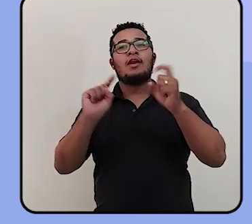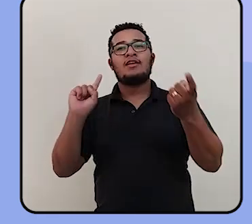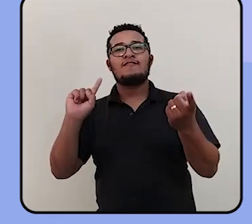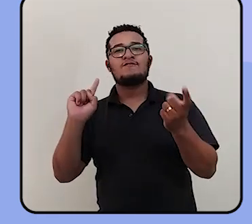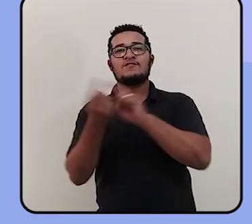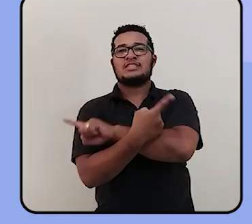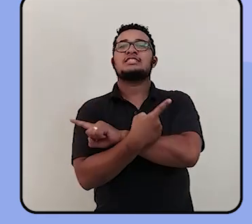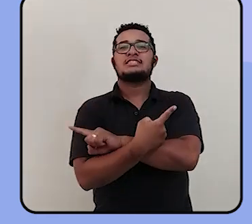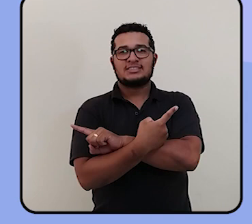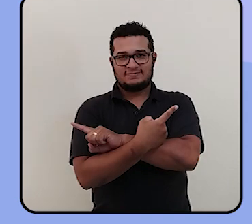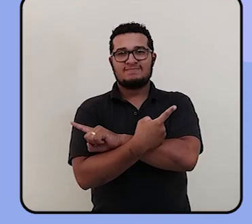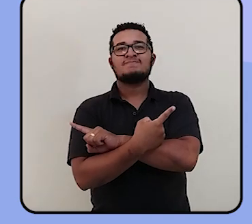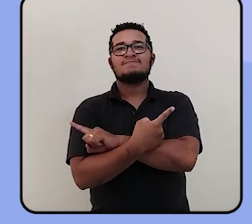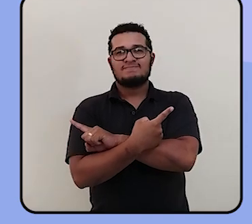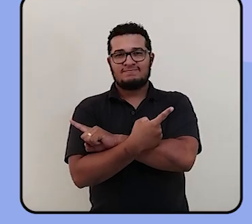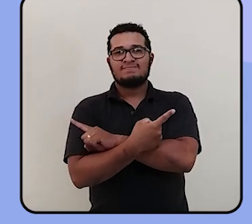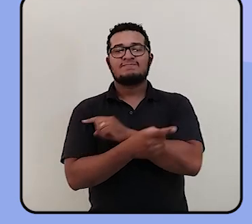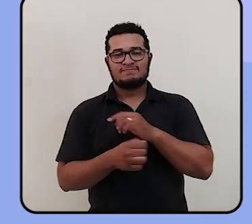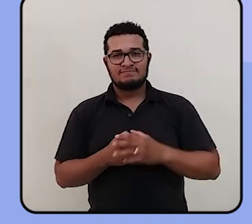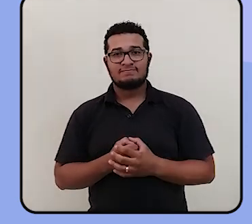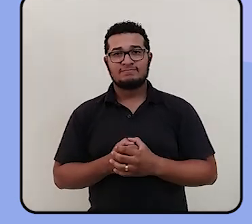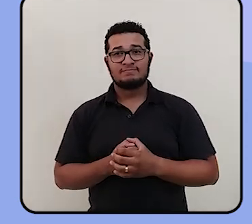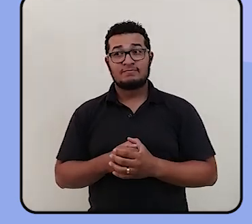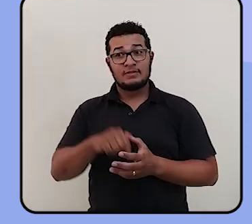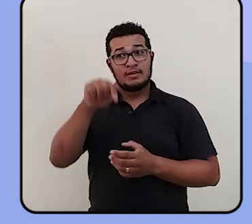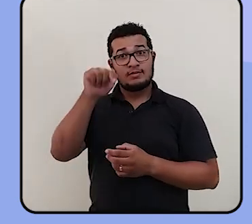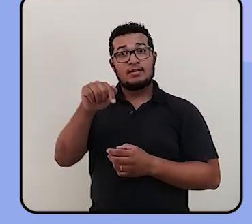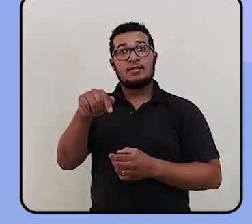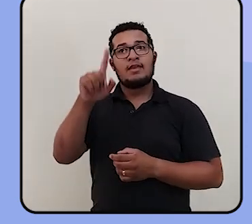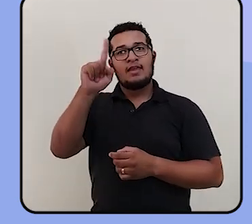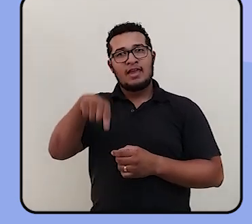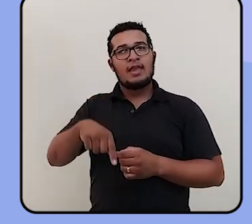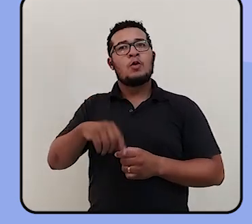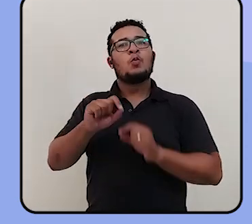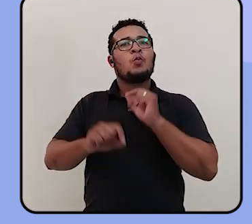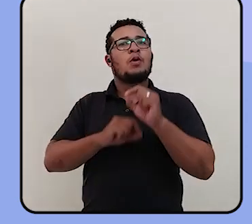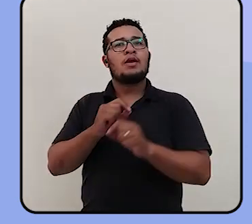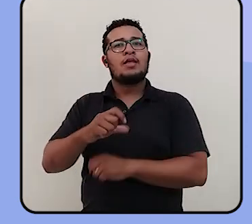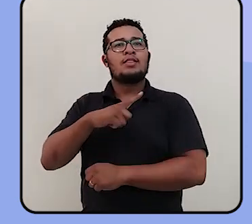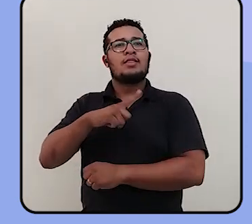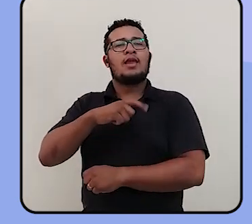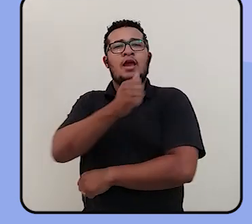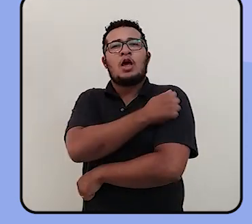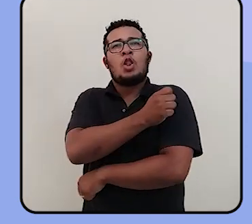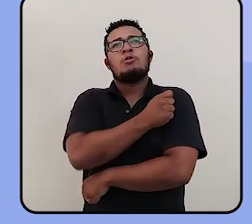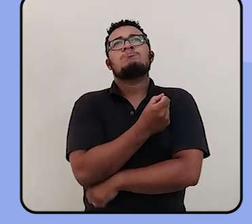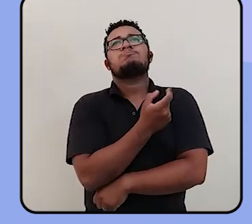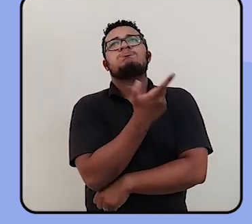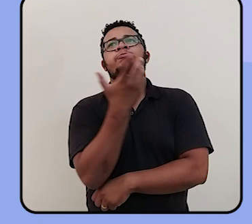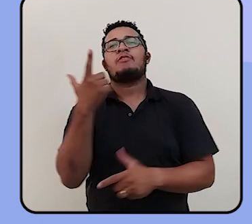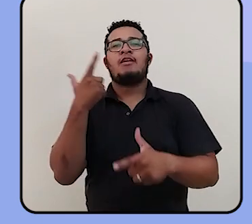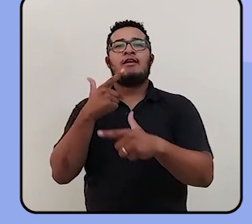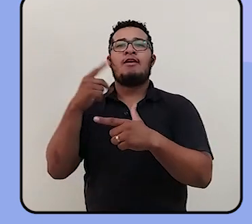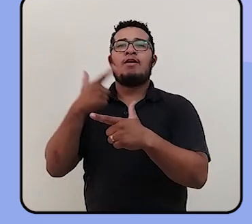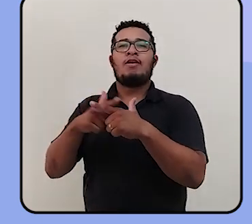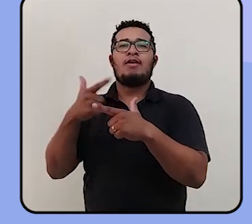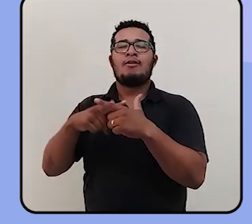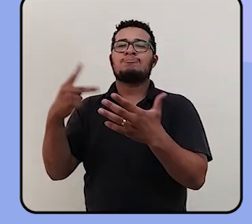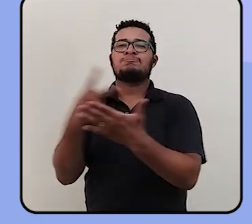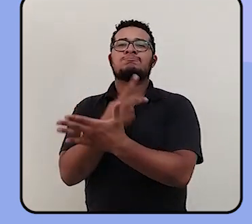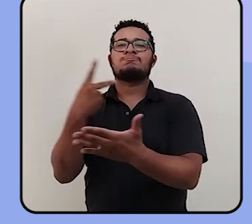simples inversamente proporcional. E é aqui que muitos alunos erram. Por